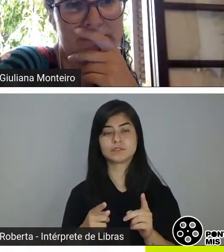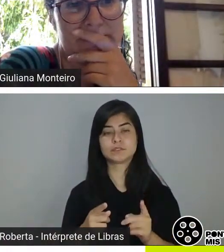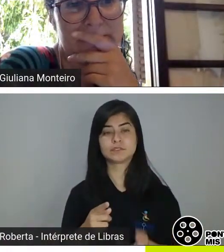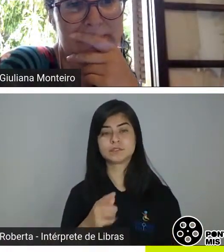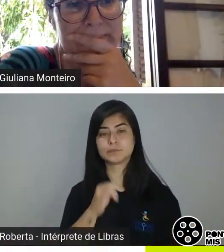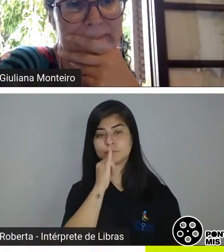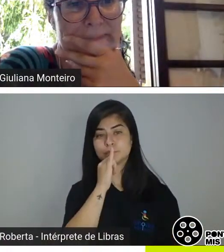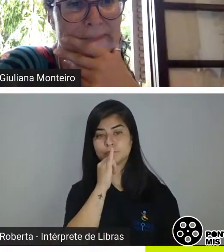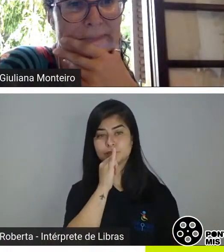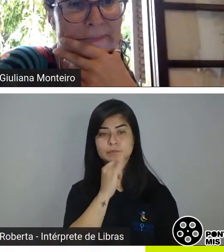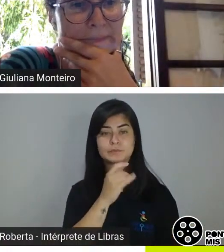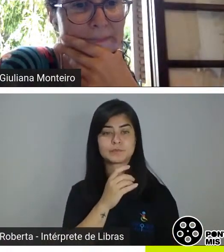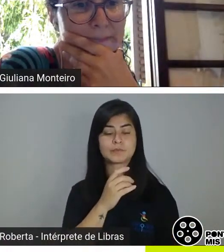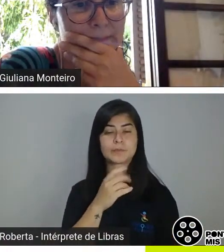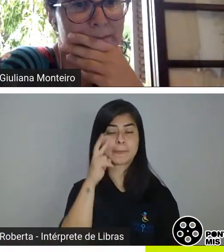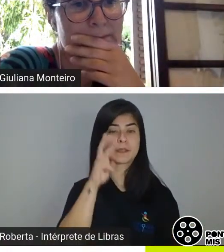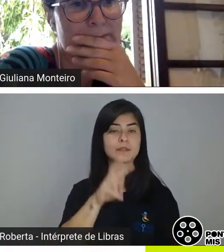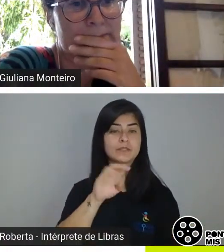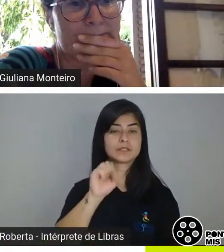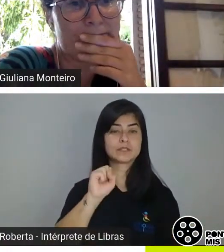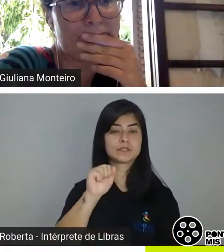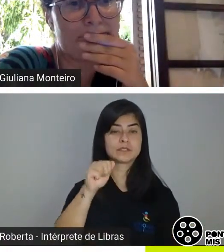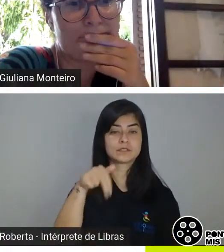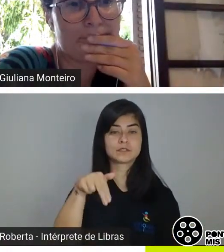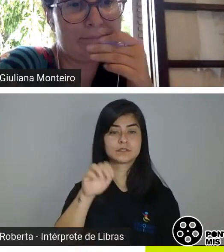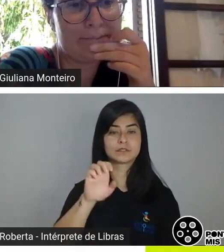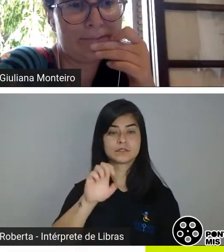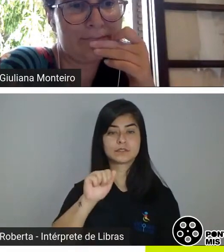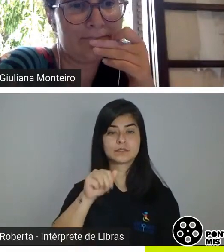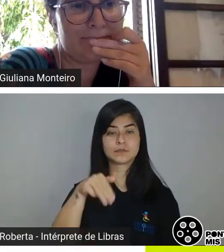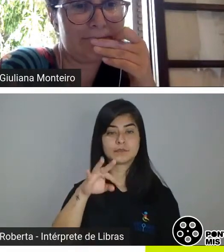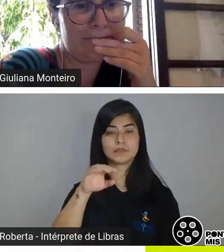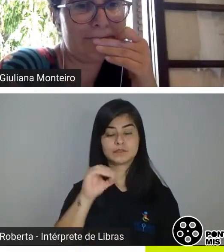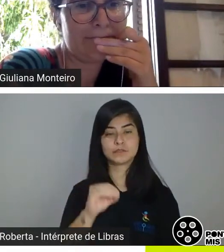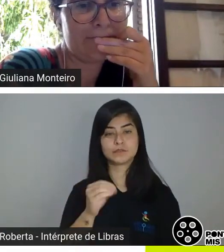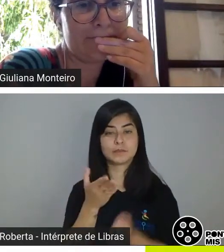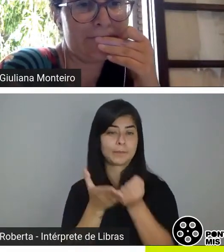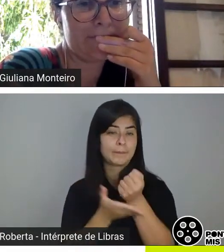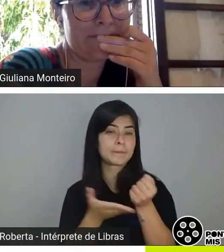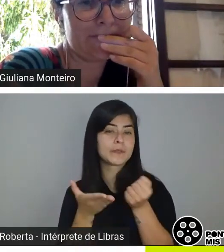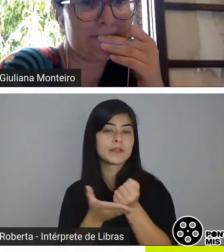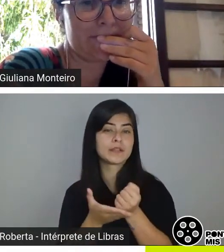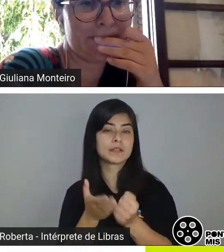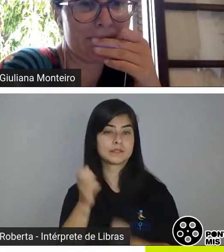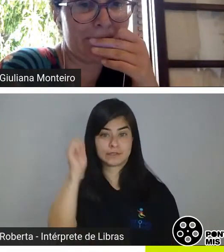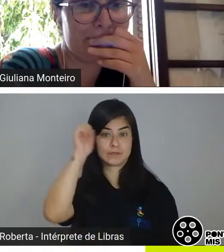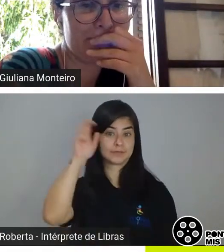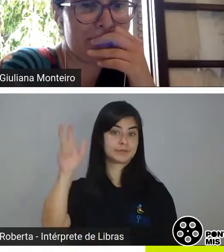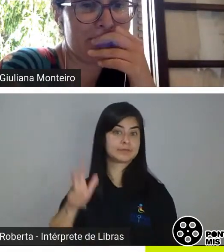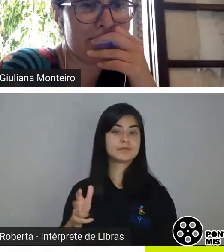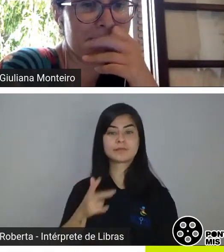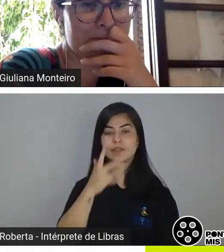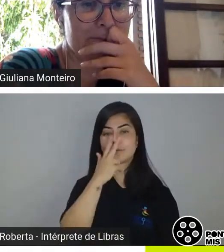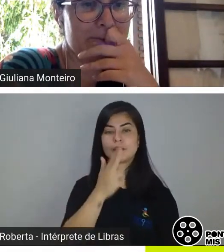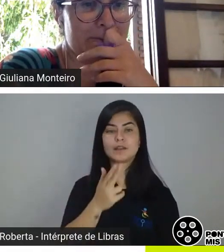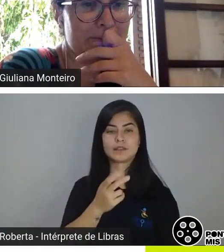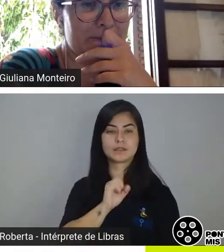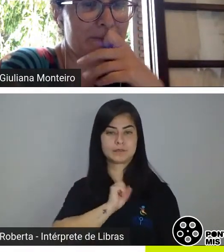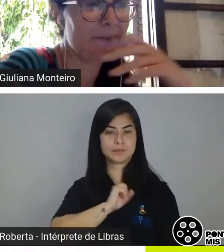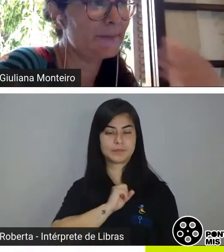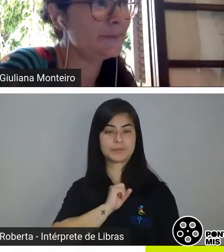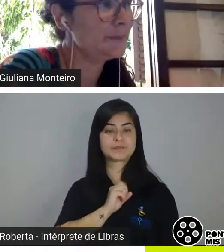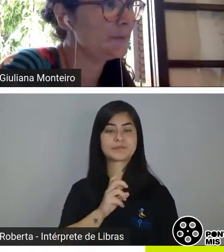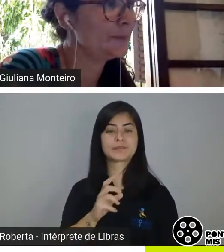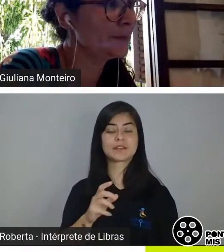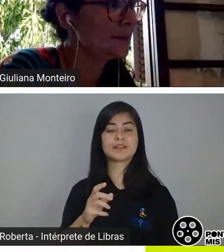por exemplo, eu vejo no Saneamento Básico uma expertise tua, que eu imagino, obviamente, seja proposital, que